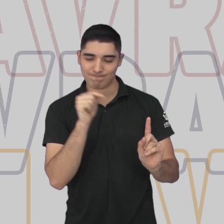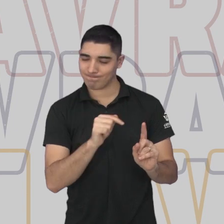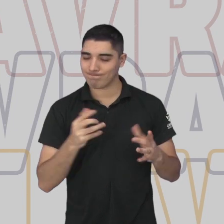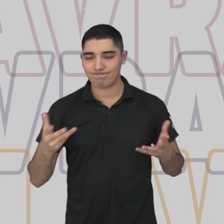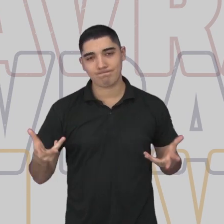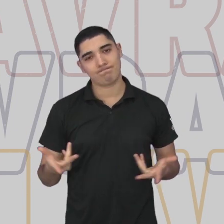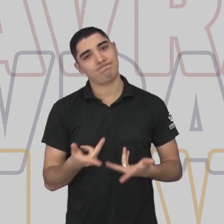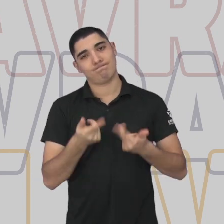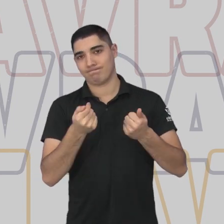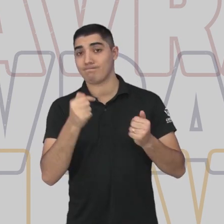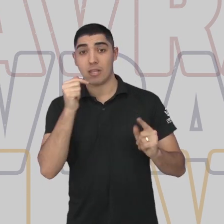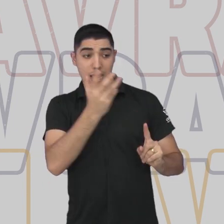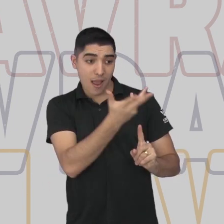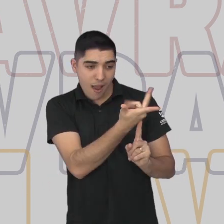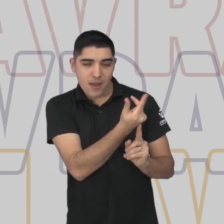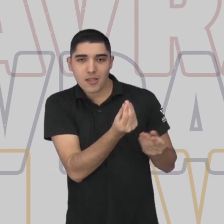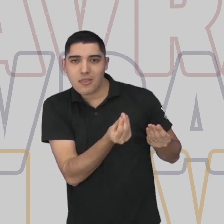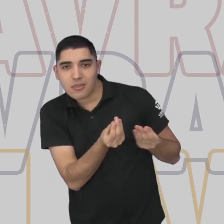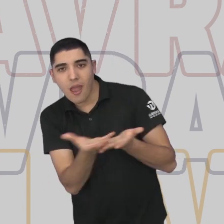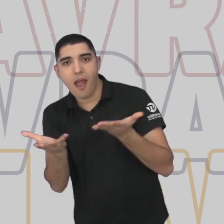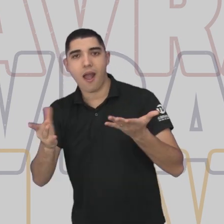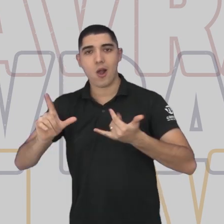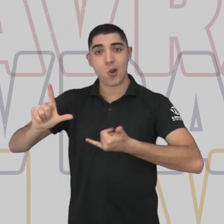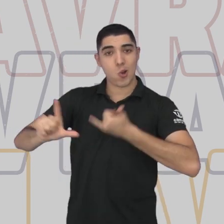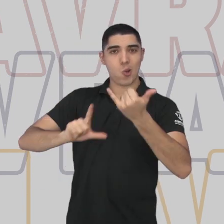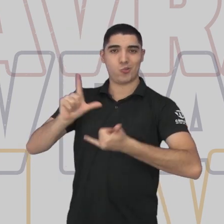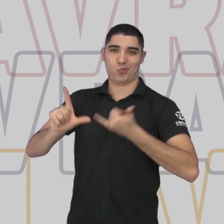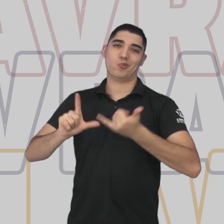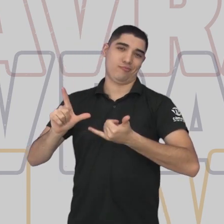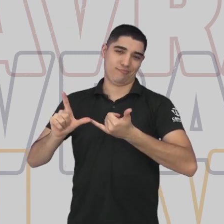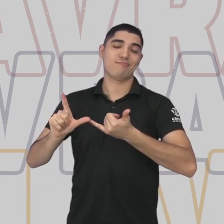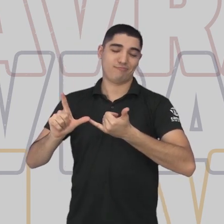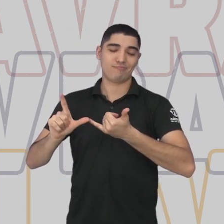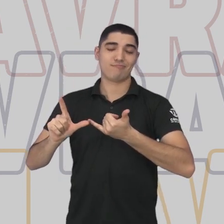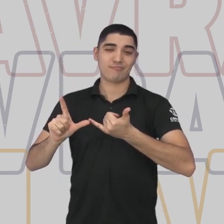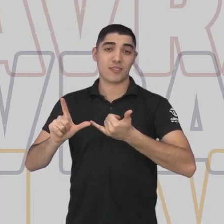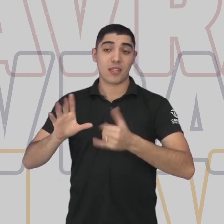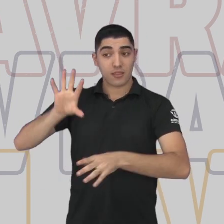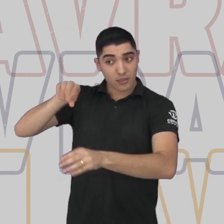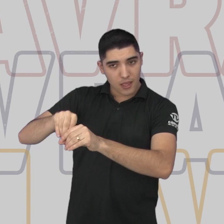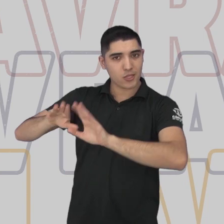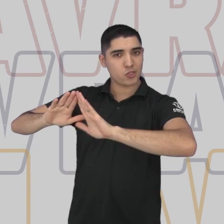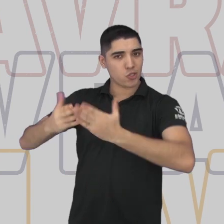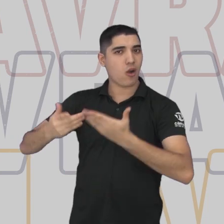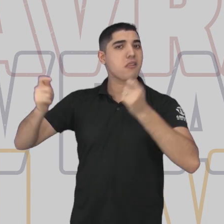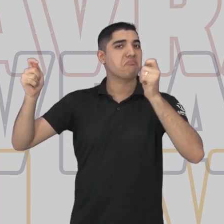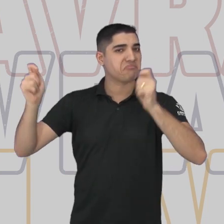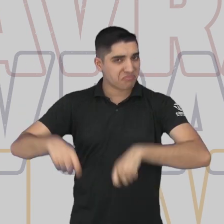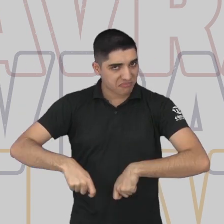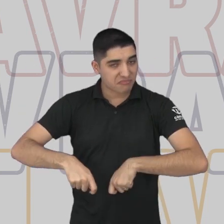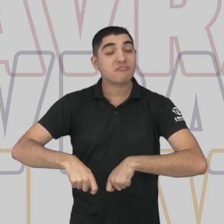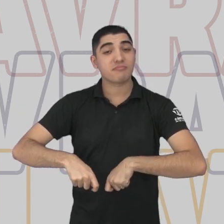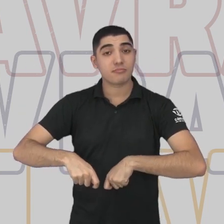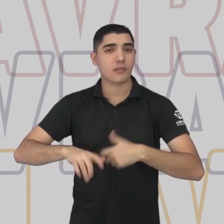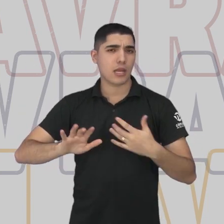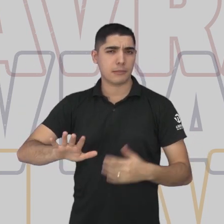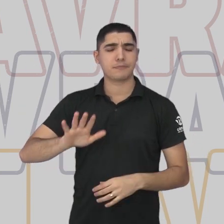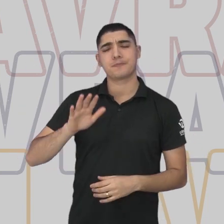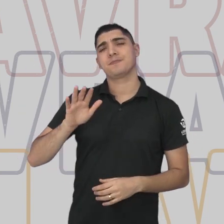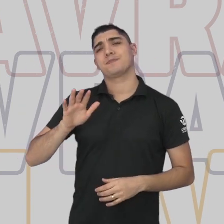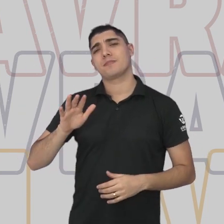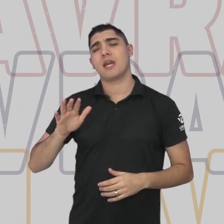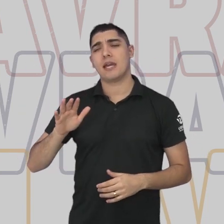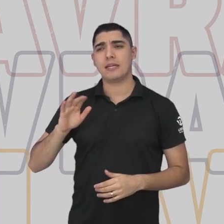Então, a arte, ela traz o lúdico, ela já é um lúdico, né? Isso dentro da escola. A gente